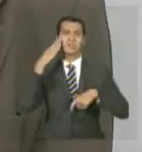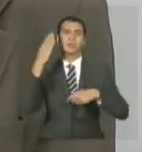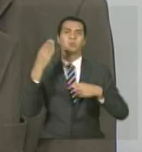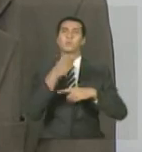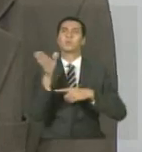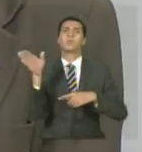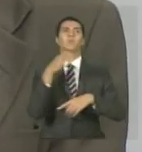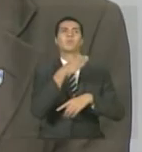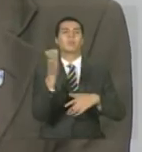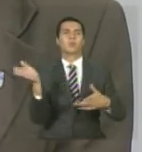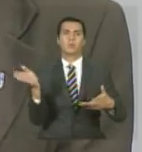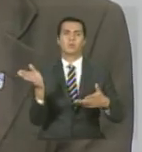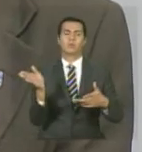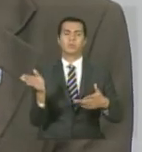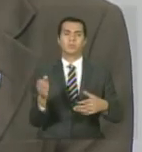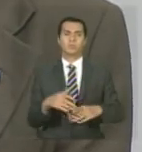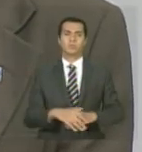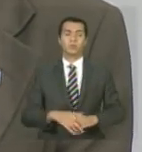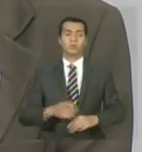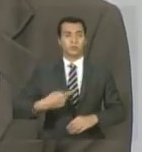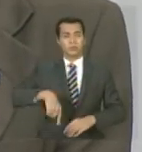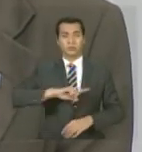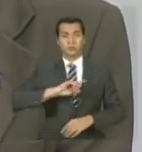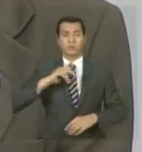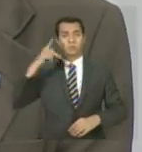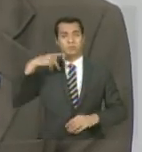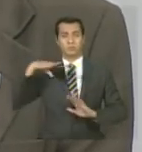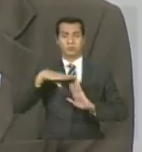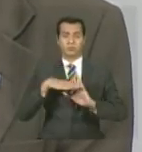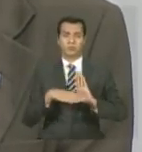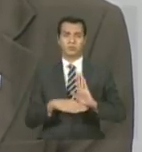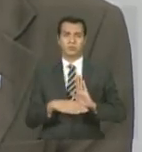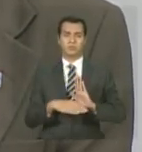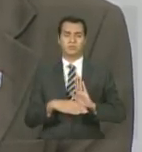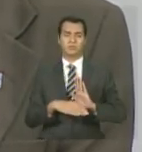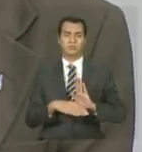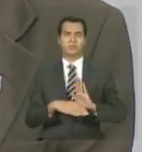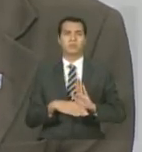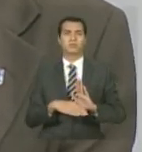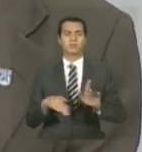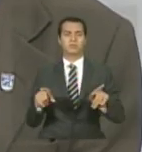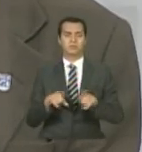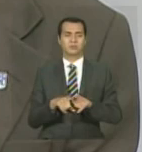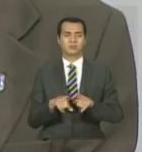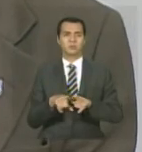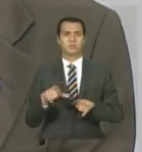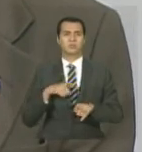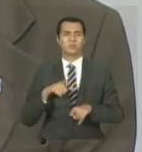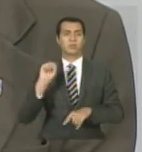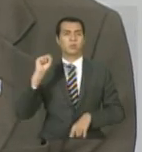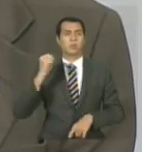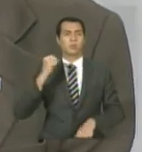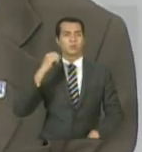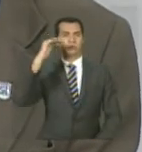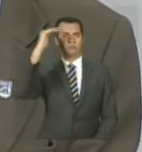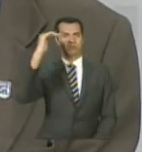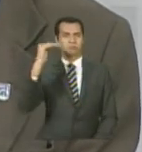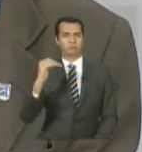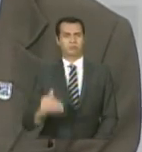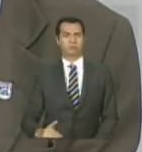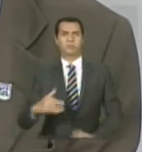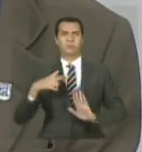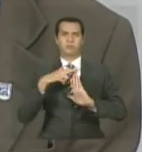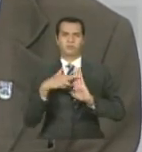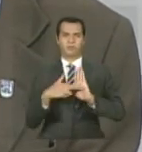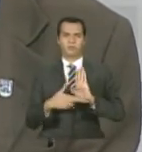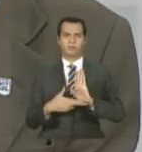é útil. A nossa Política Nacional de Segurança Alimentar Nacional, ela tem 8 diretrizes. E essas 8 diretrizes